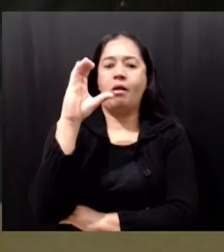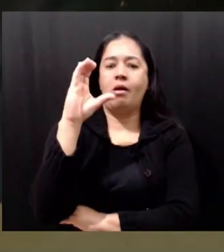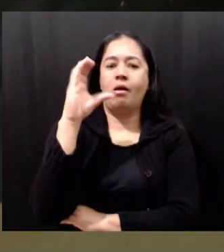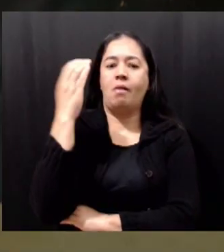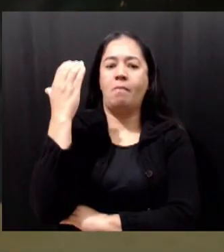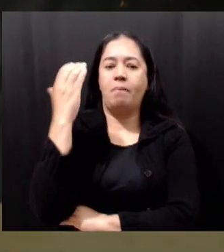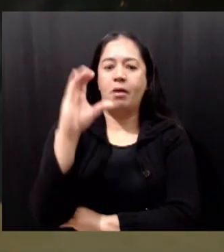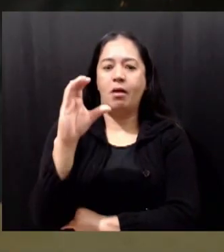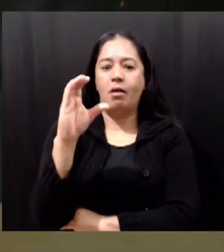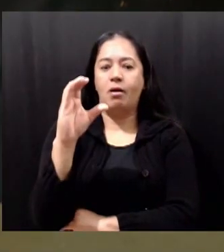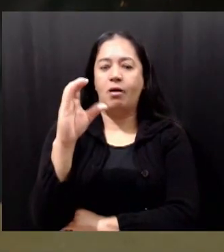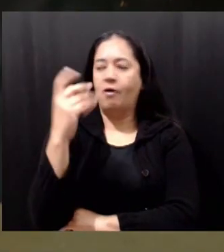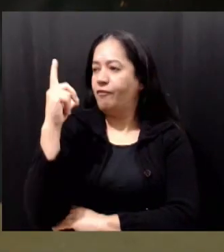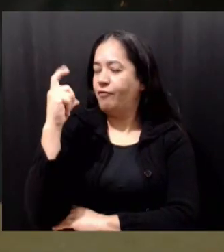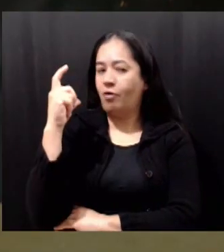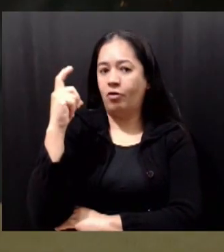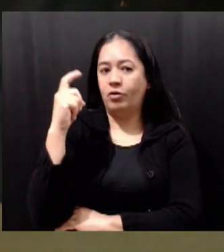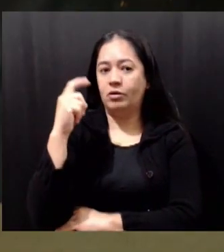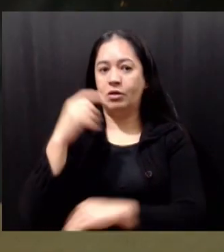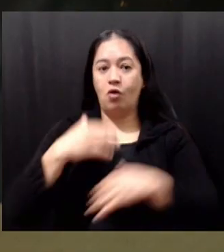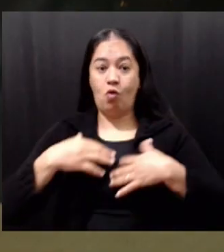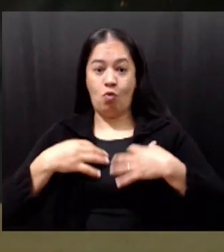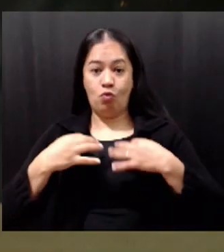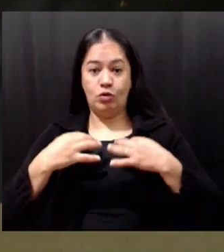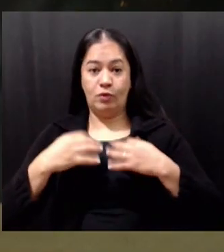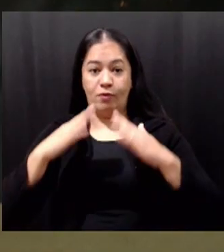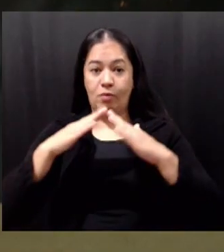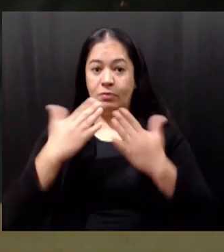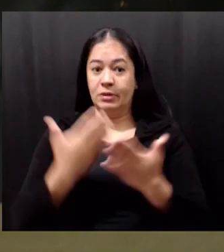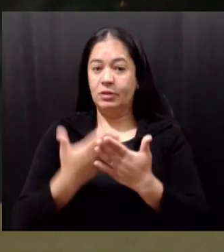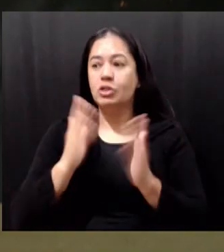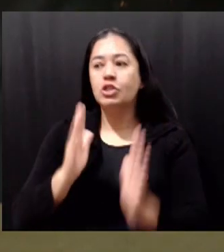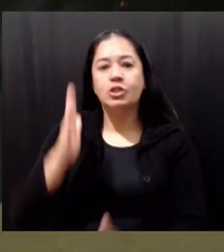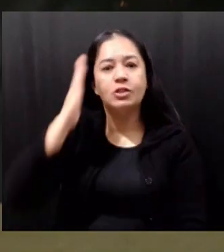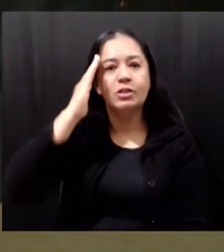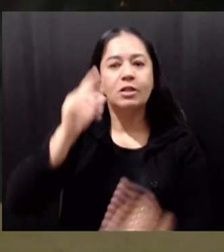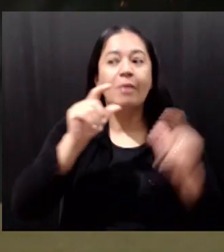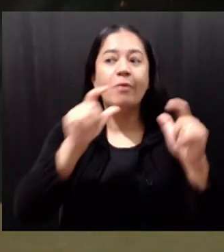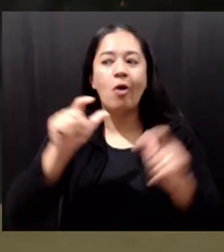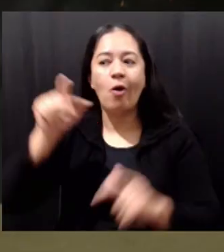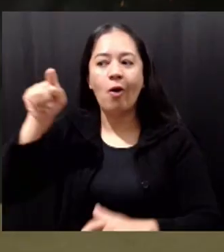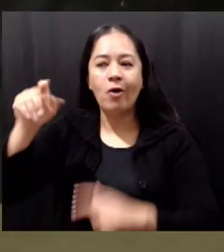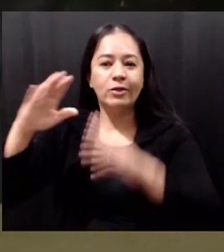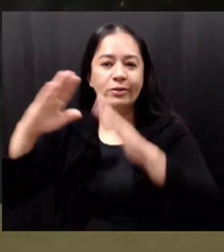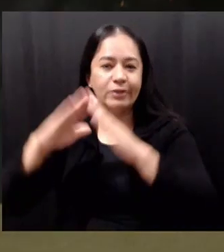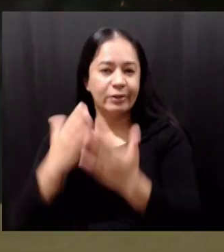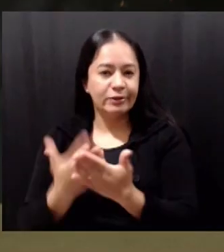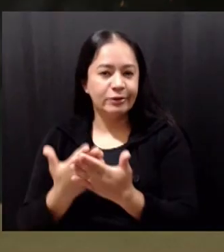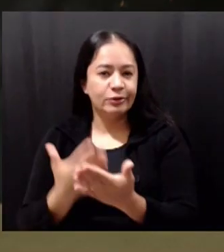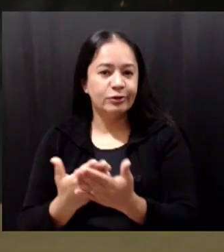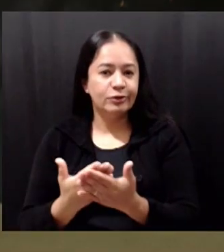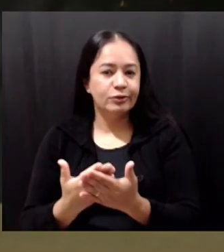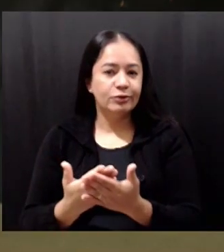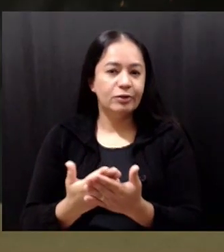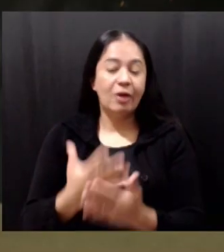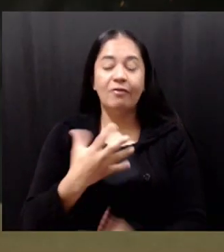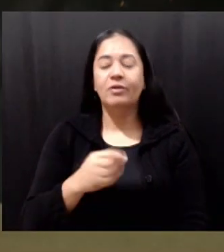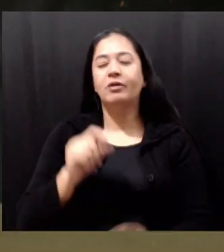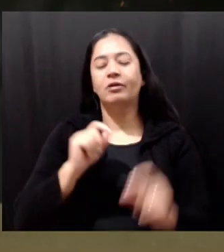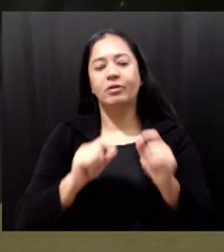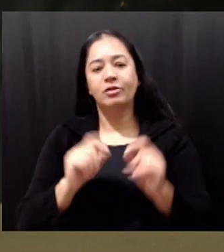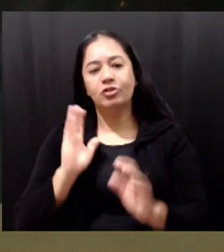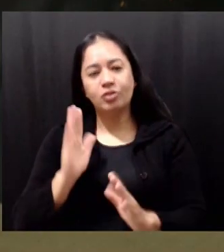com o uniforme, então já sabem onde essa criança estuda, de quem ela é filha, e ali já começa,